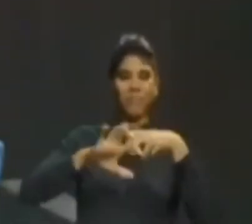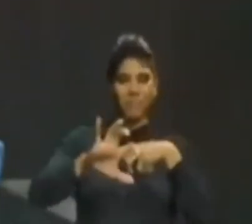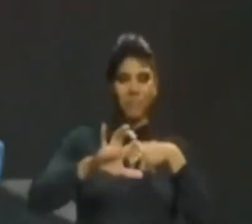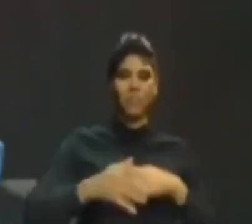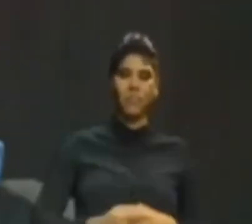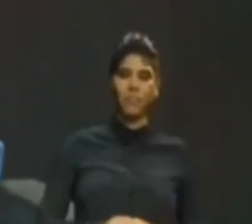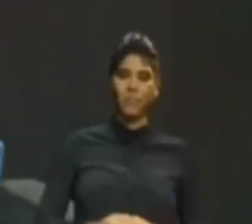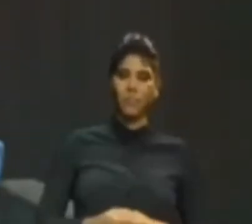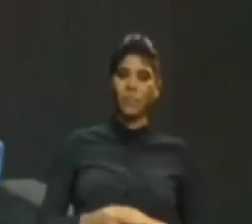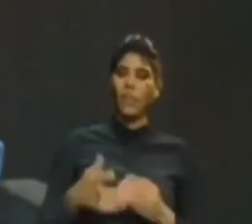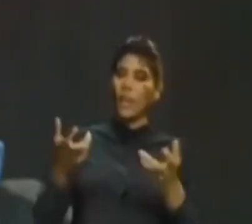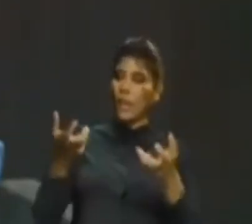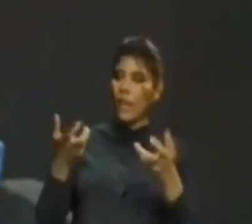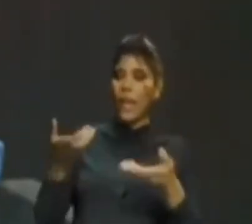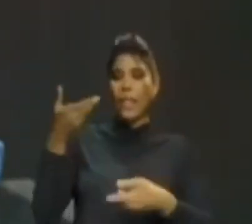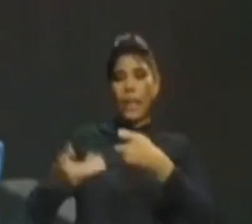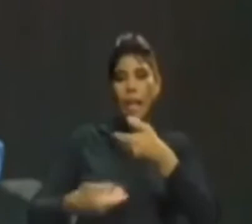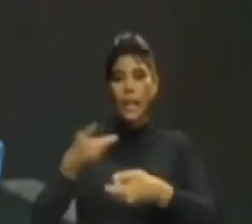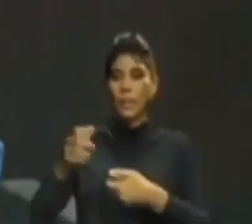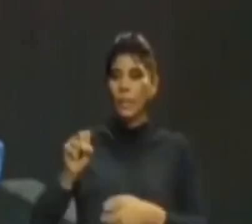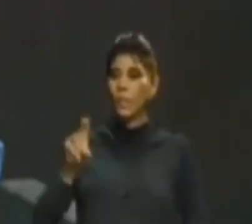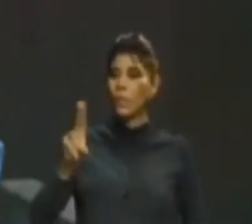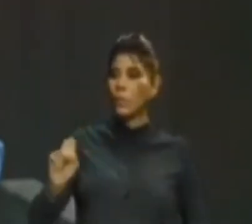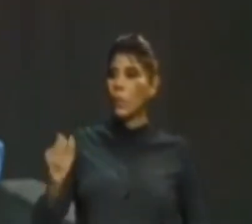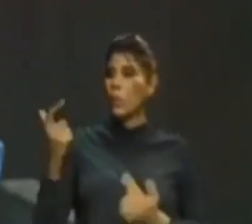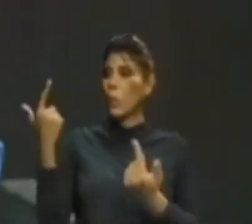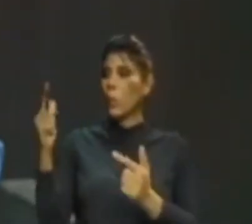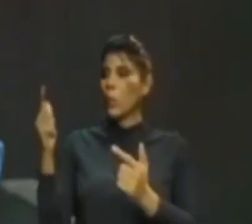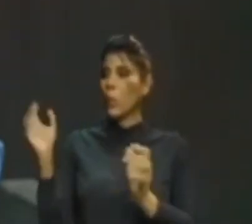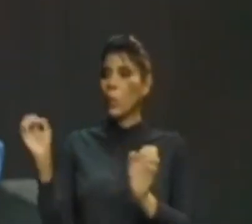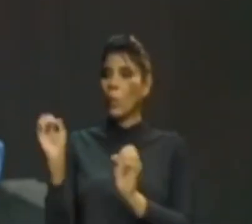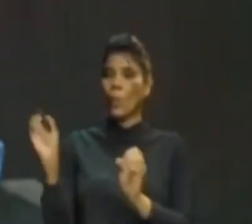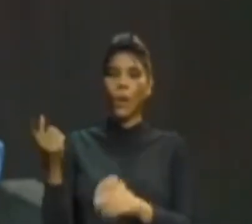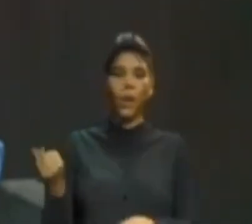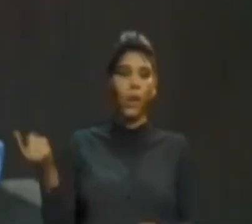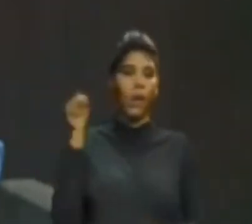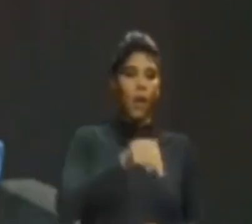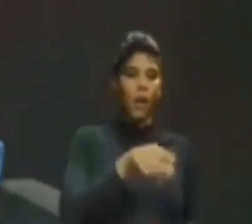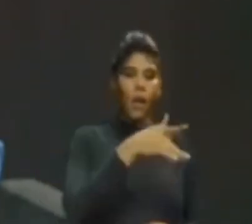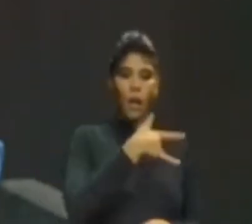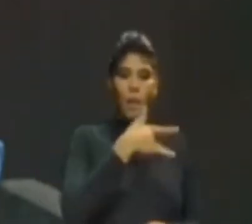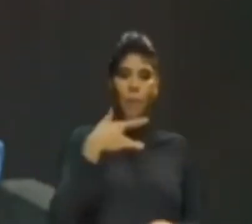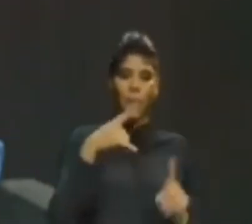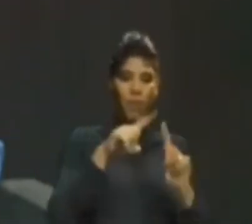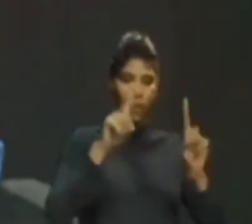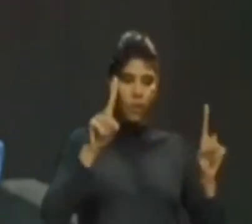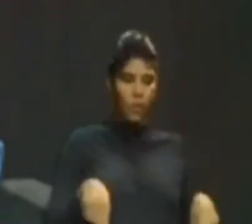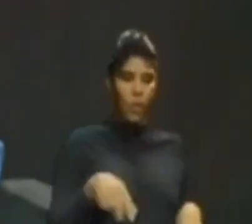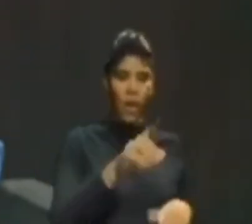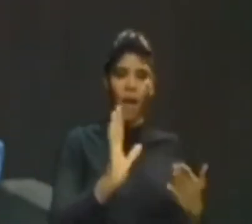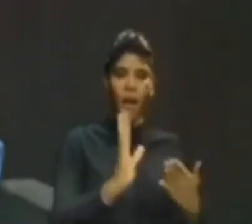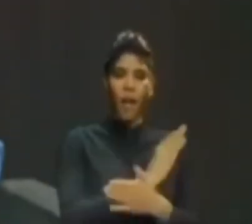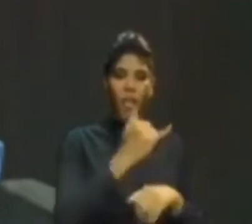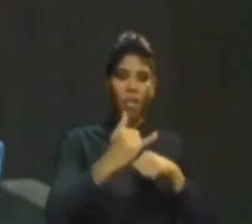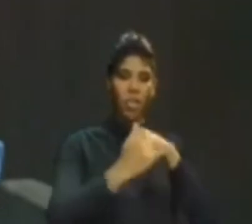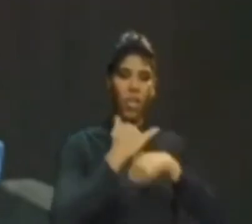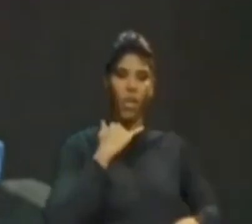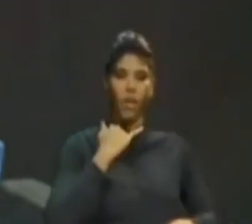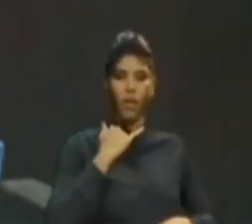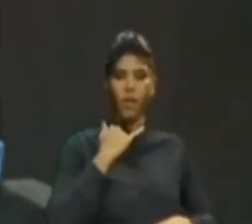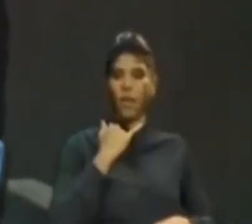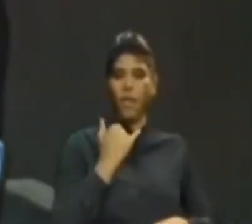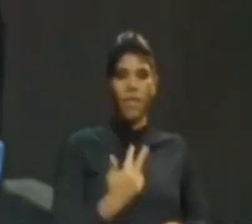buscam tratamento na saúde pública não tem que busca o tanto um tratamento da Saúde suplementar e muitas vezes esse tratamento é negado mesmo